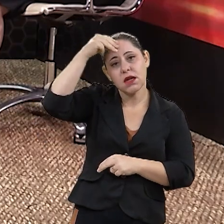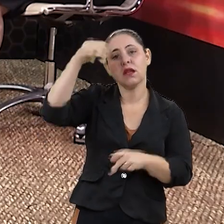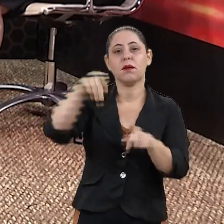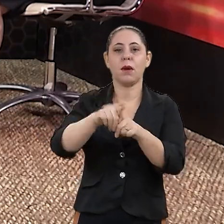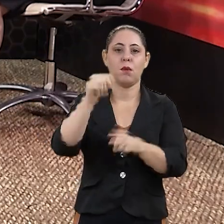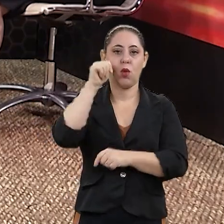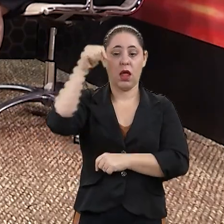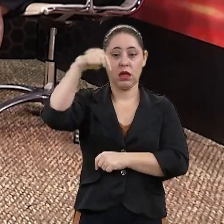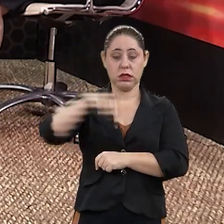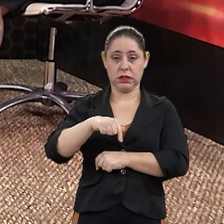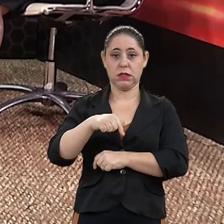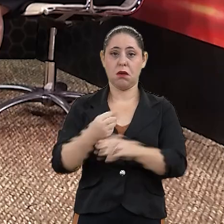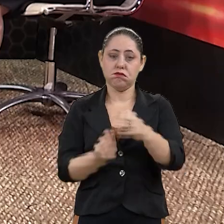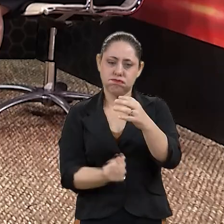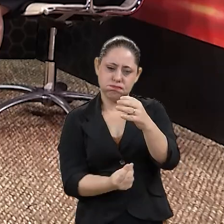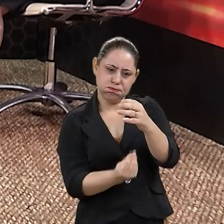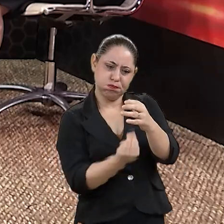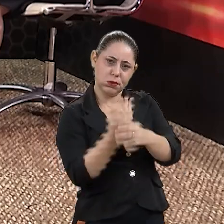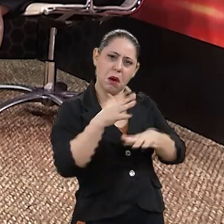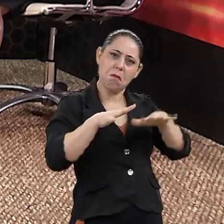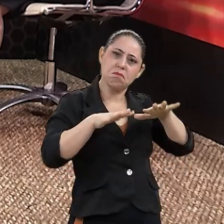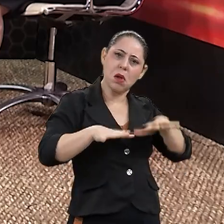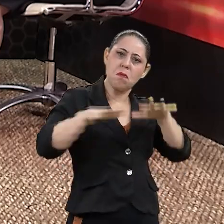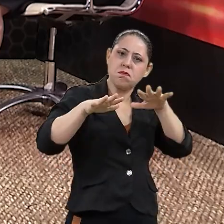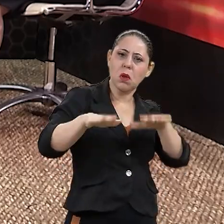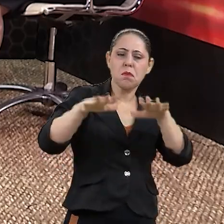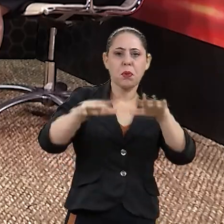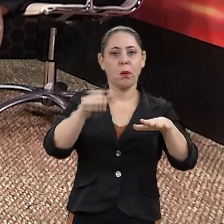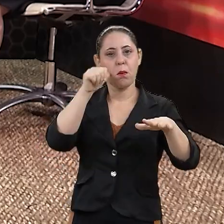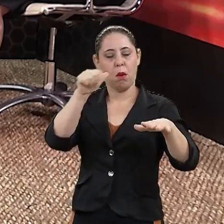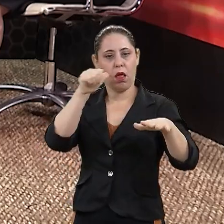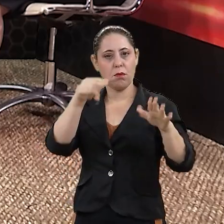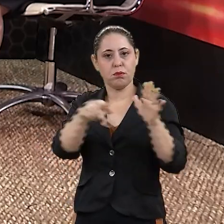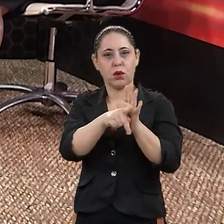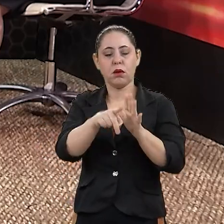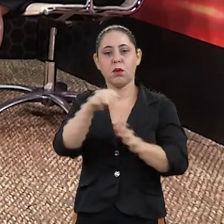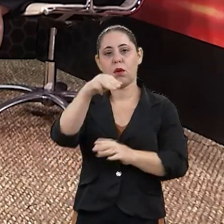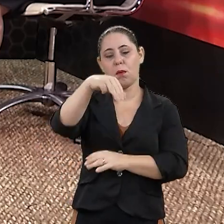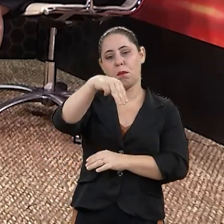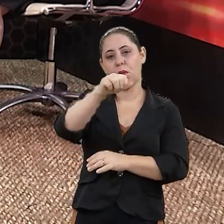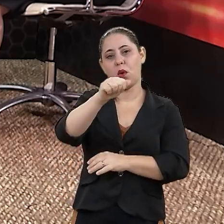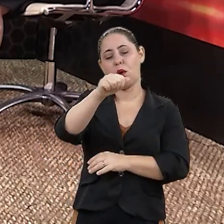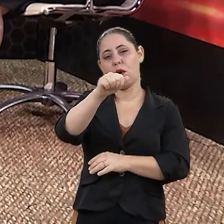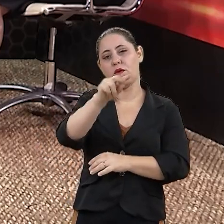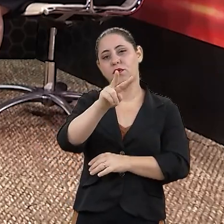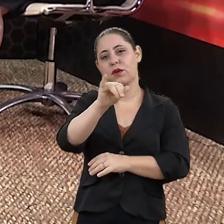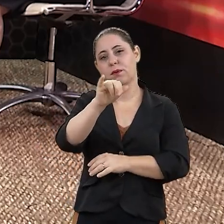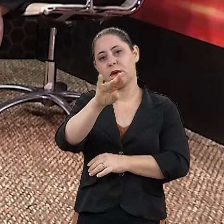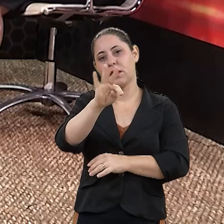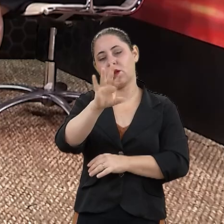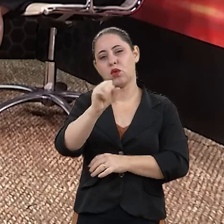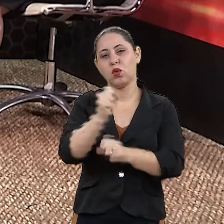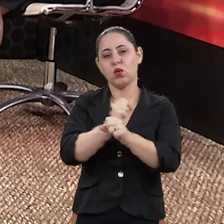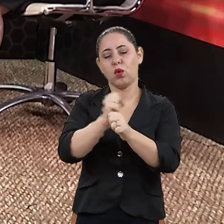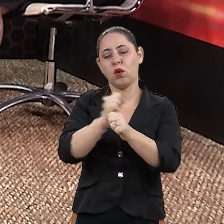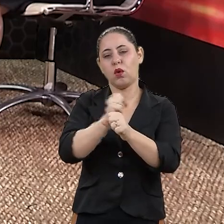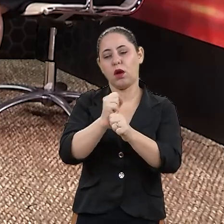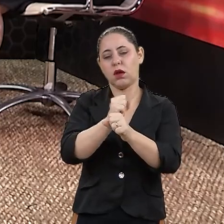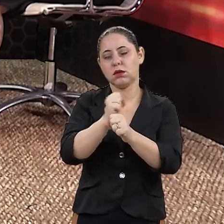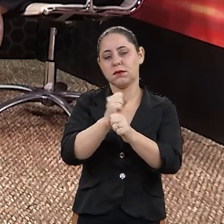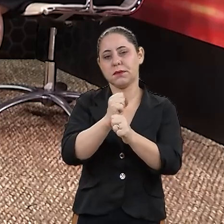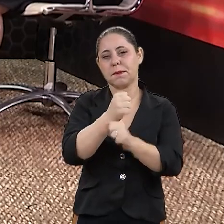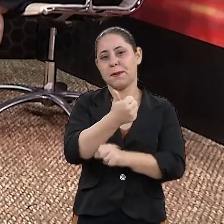são mulheres que aqui no Mato Grosso do Sul fundaram o Movimento Popular de Mulheres, chamado Movimento Popular de Mulheres, nos anos